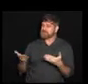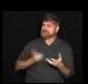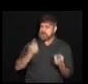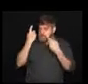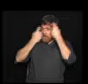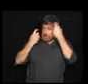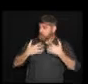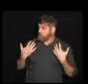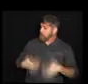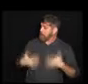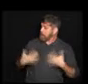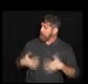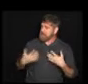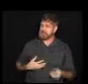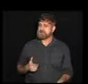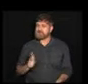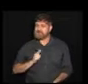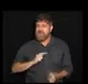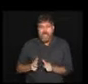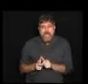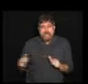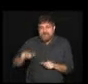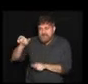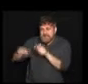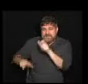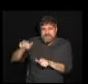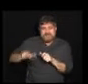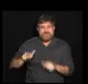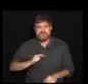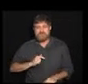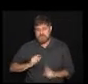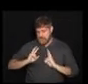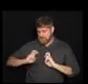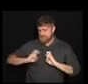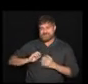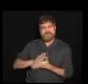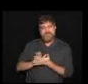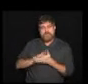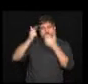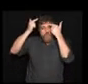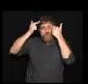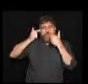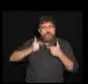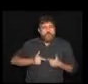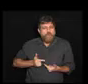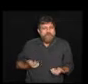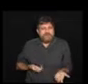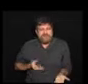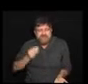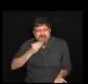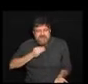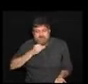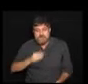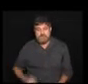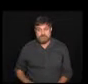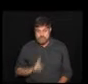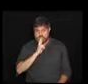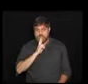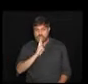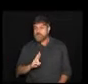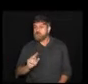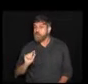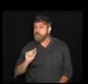tão preocupados se a maioria dos casos são assintomáticos ou com sintomas brandos? E a resposta a